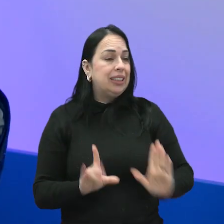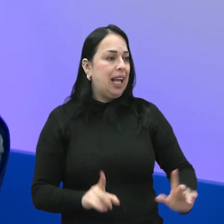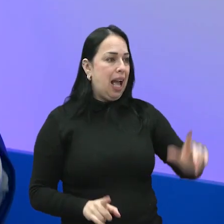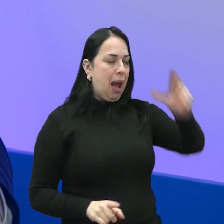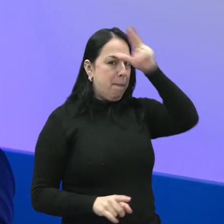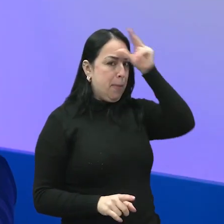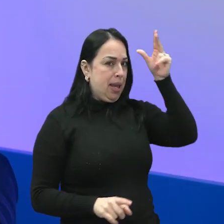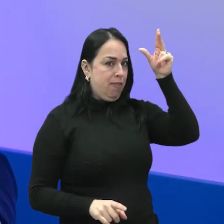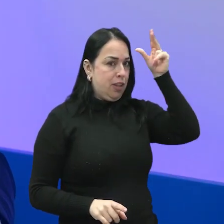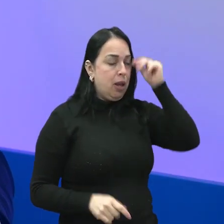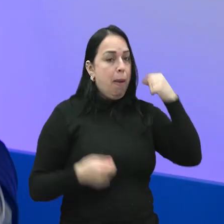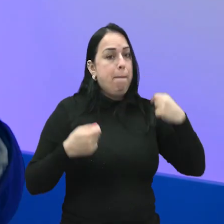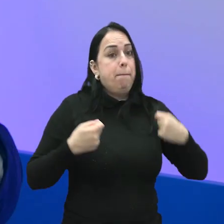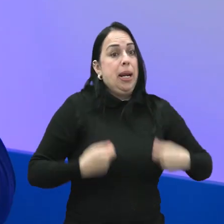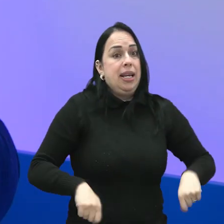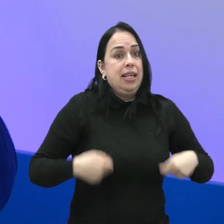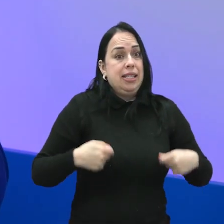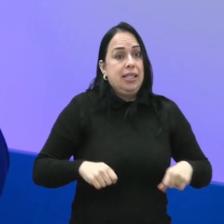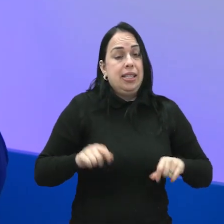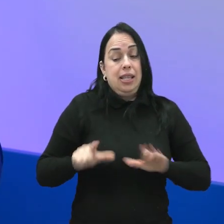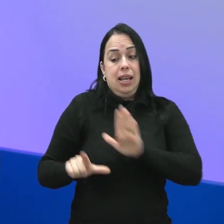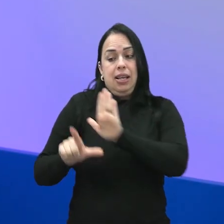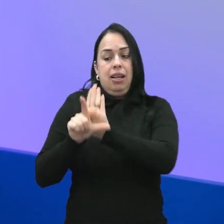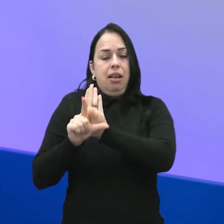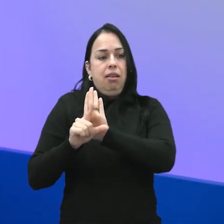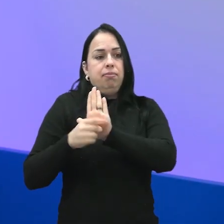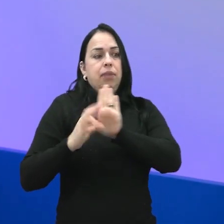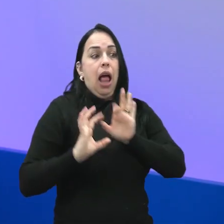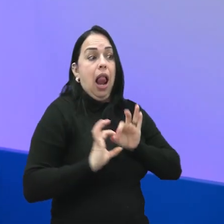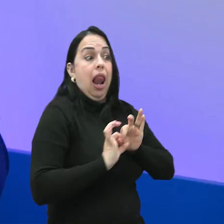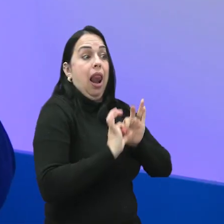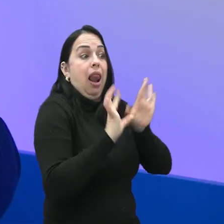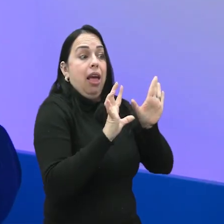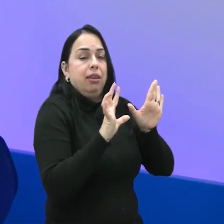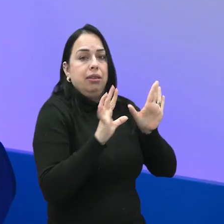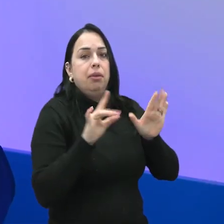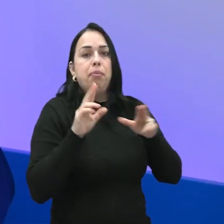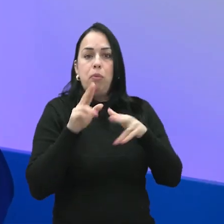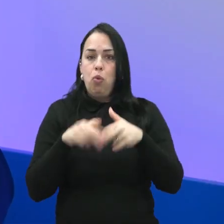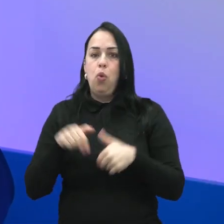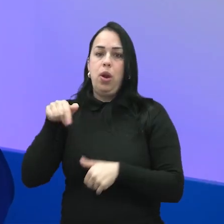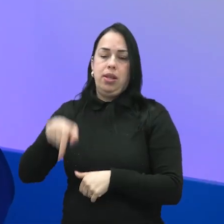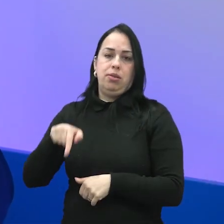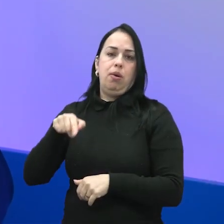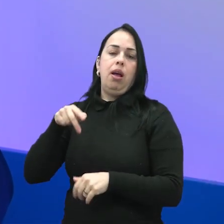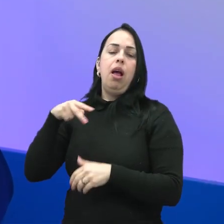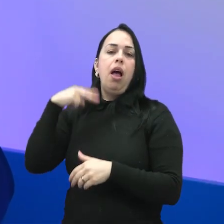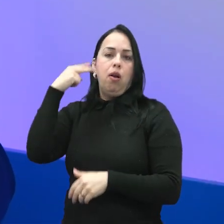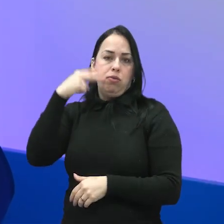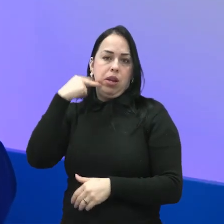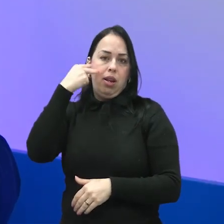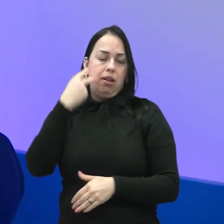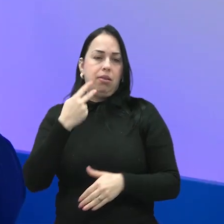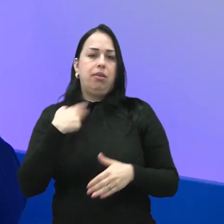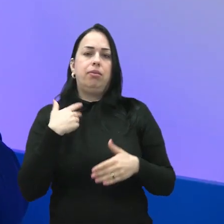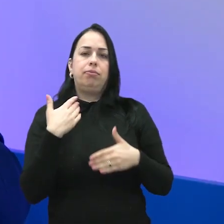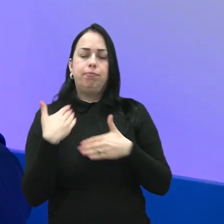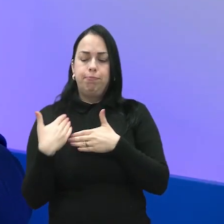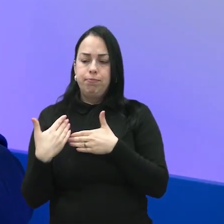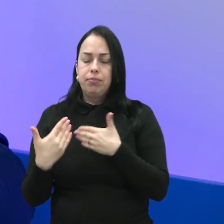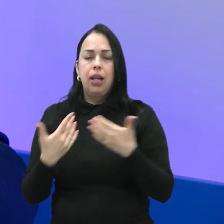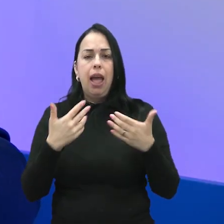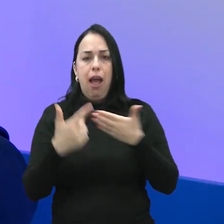A administração só pode fazer o que a lei autoriza. Aí é a função do legislativo. Então vão se